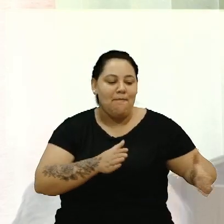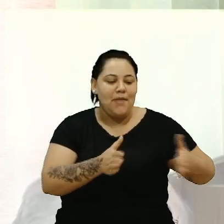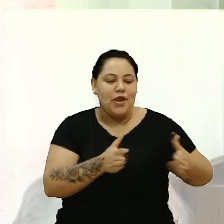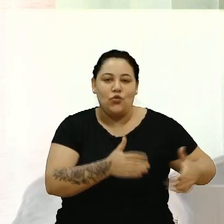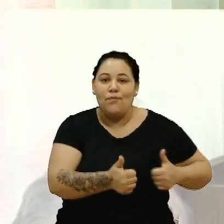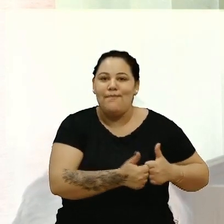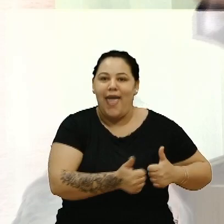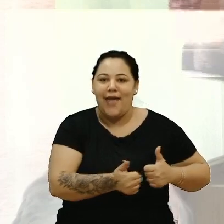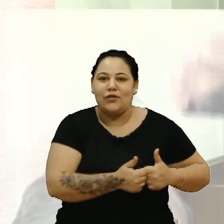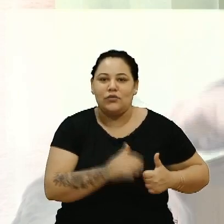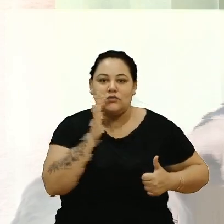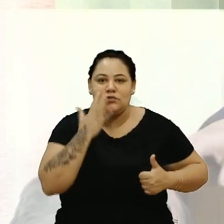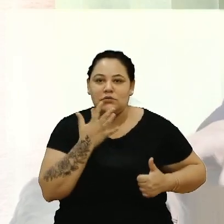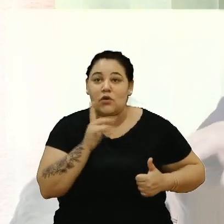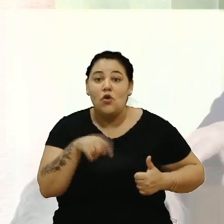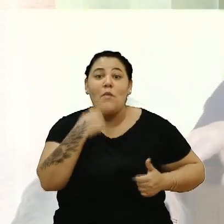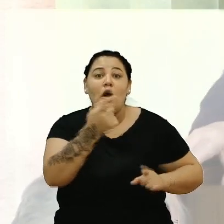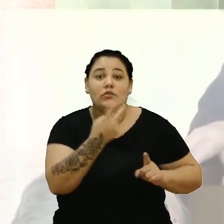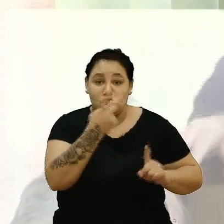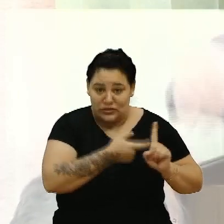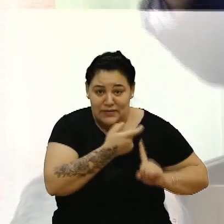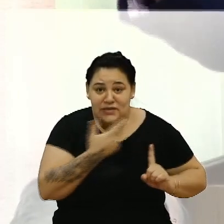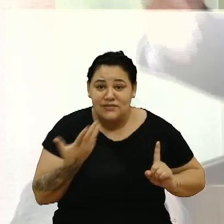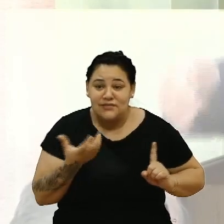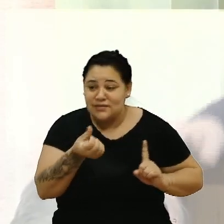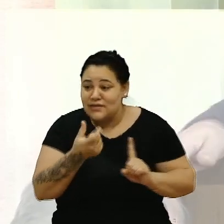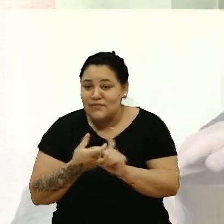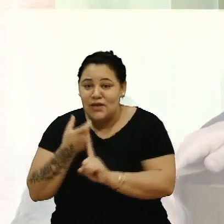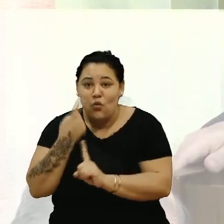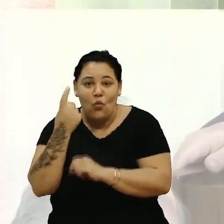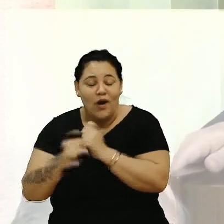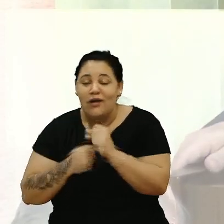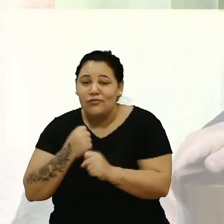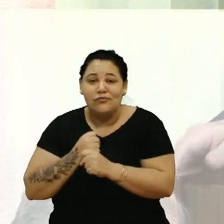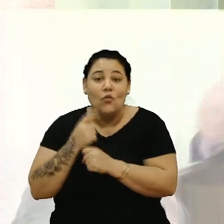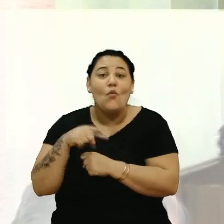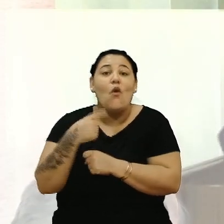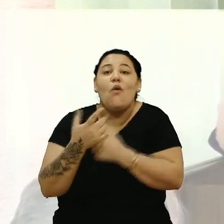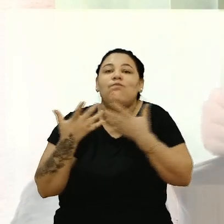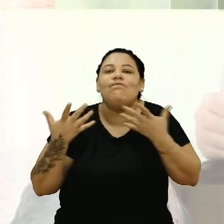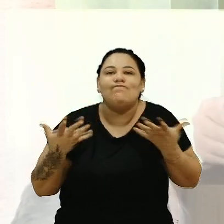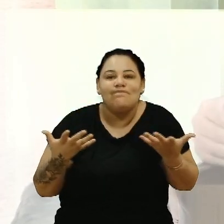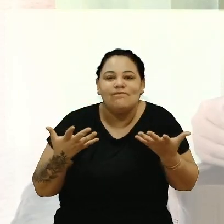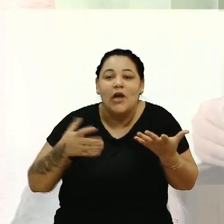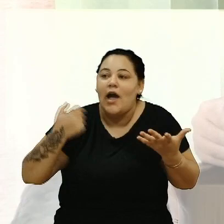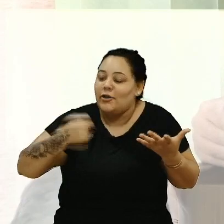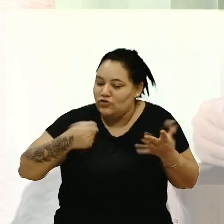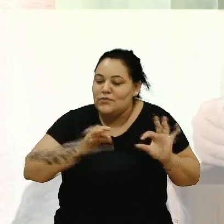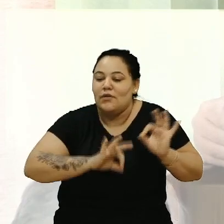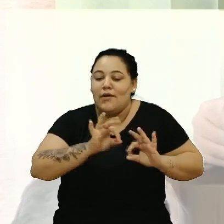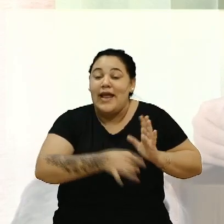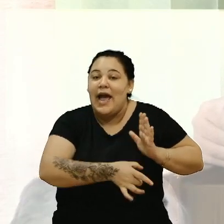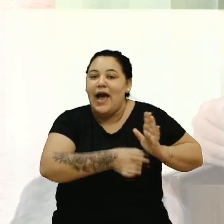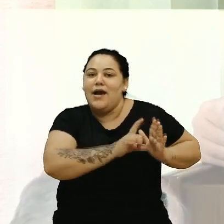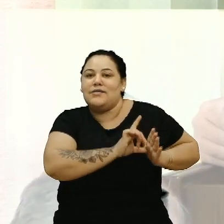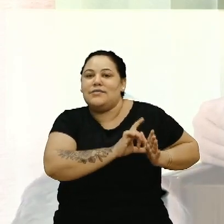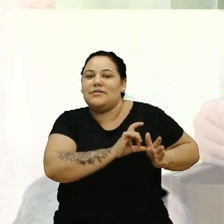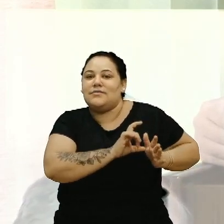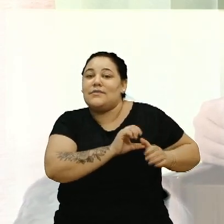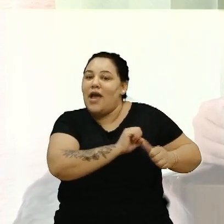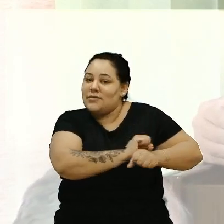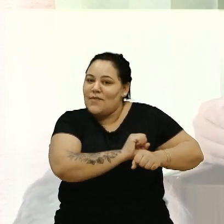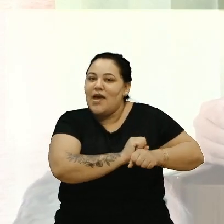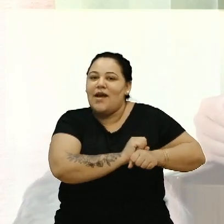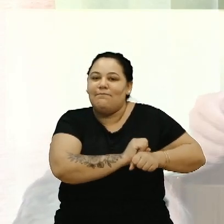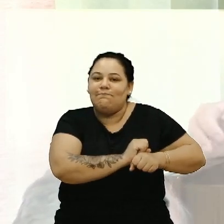próximo? Daqui a 2 meses? Daqui a 6 meses? Daqui a 1 ano? Nós vamos ter que nos preparar para isso.